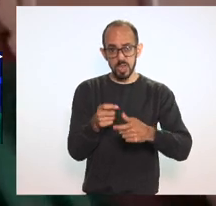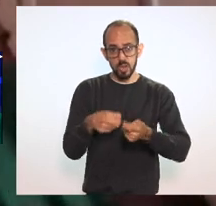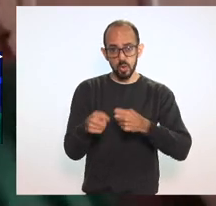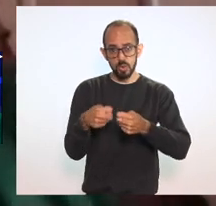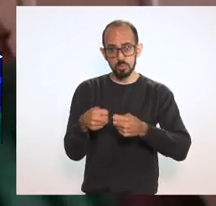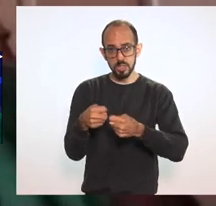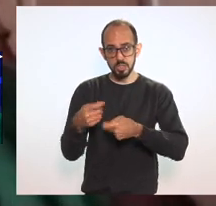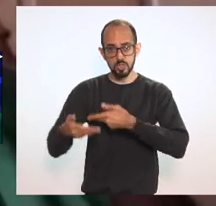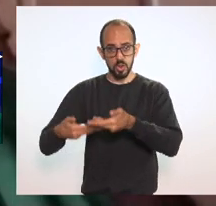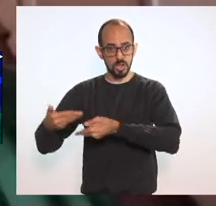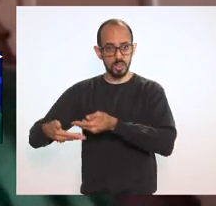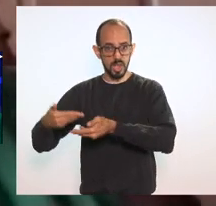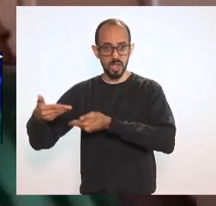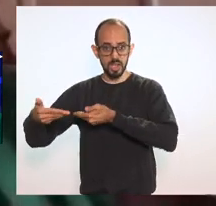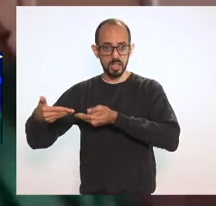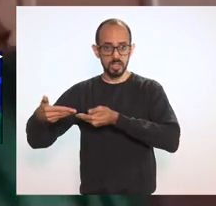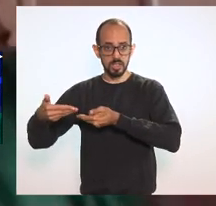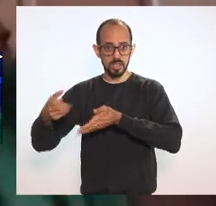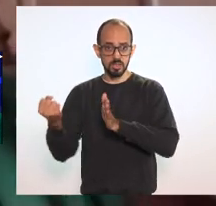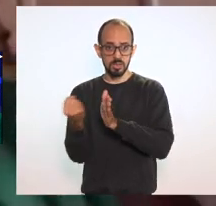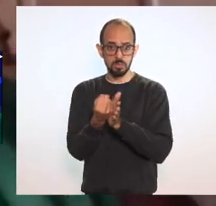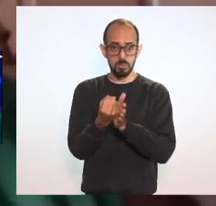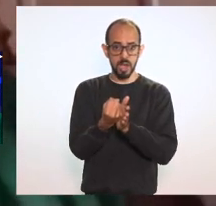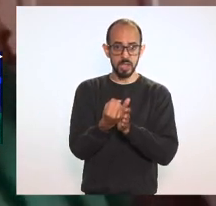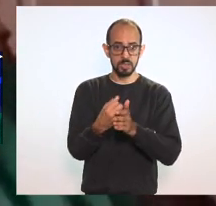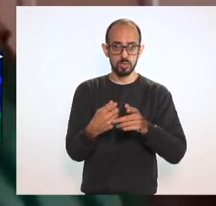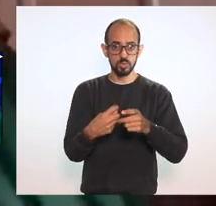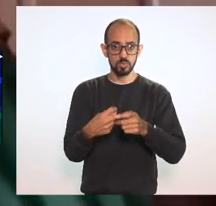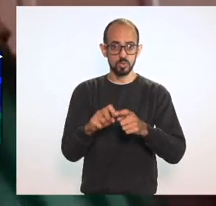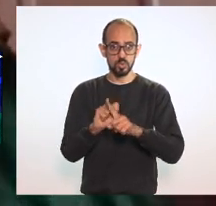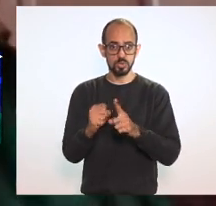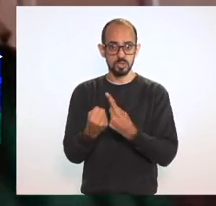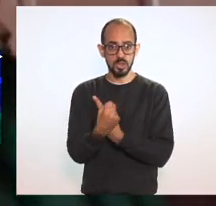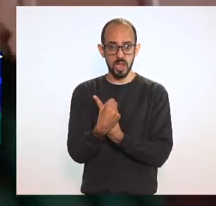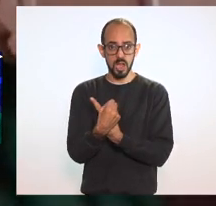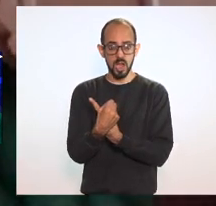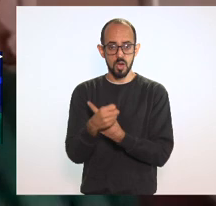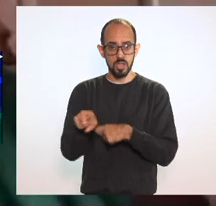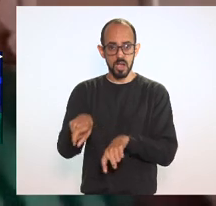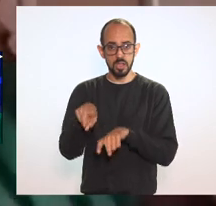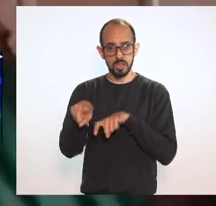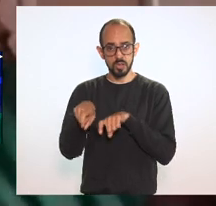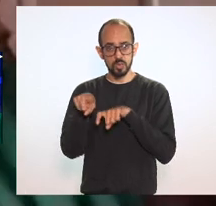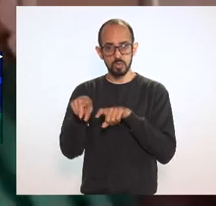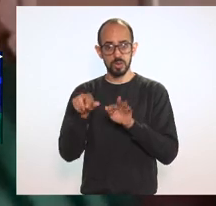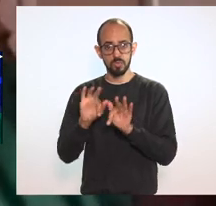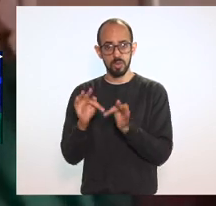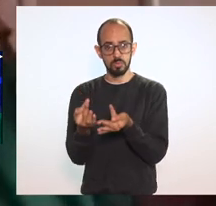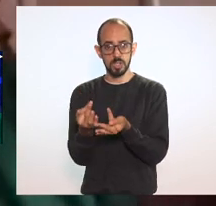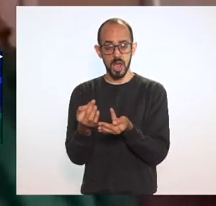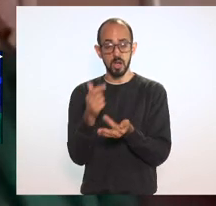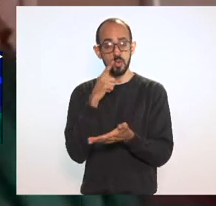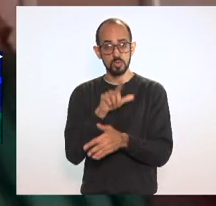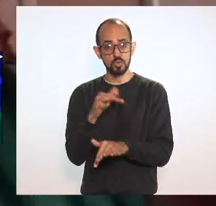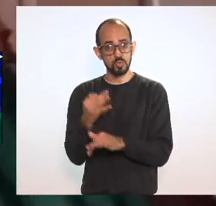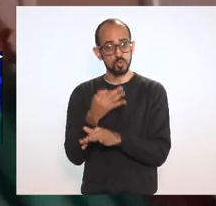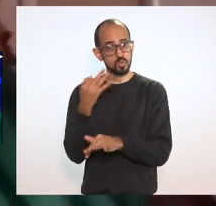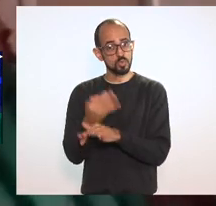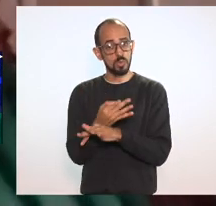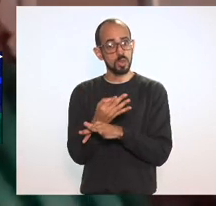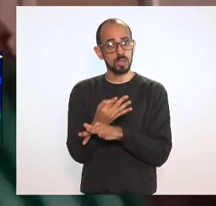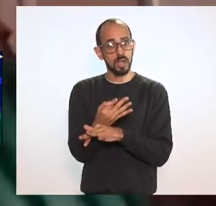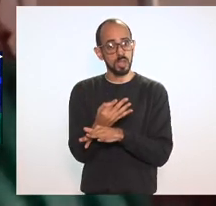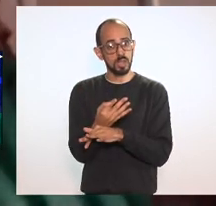dos negócios de impacto social da Agricultura Familiar possa subsistir nesse momento é preciso